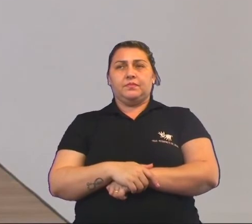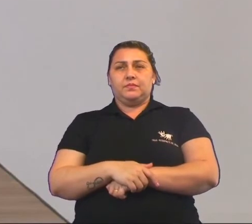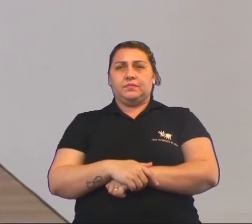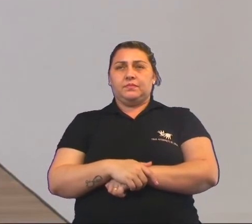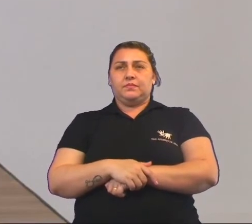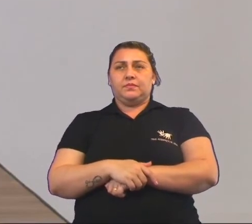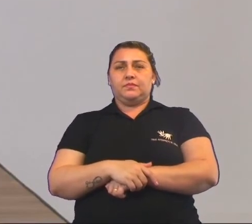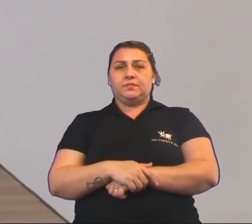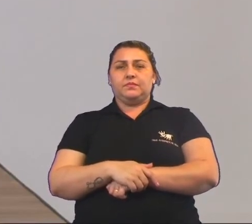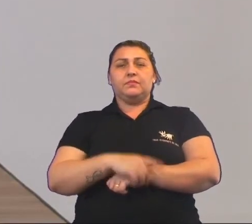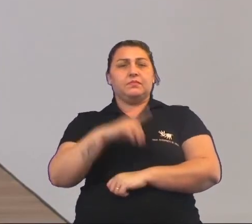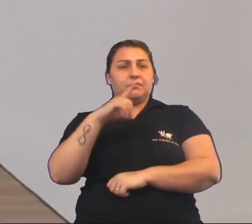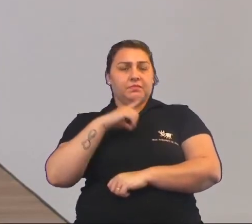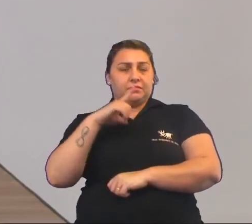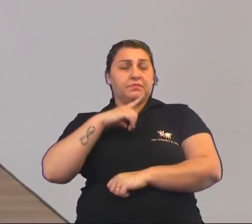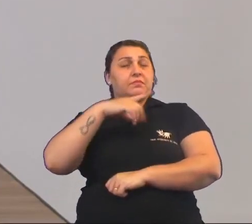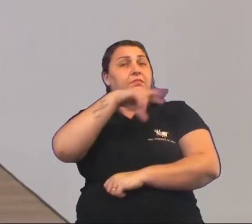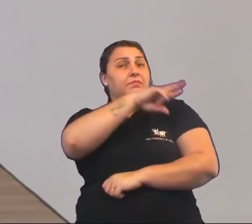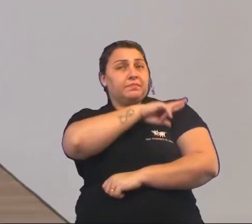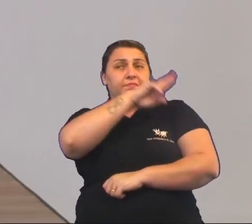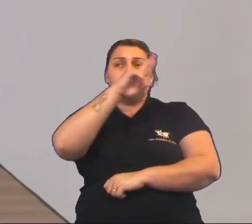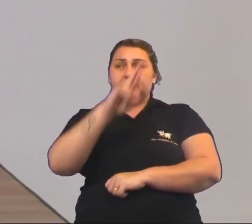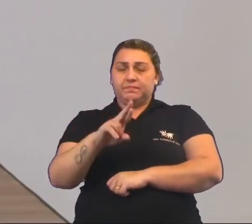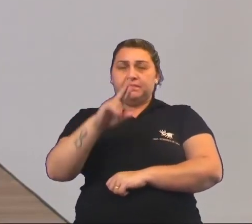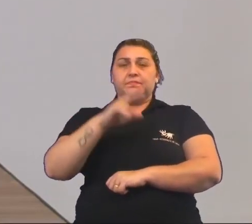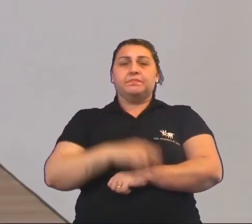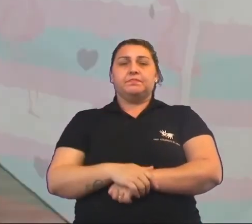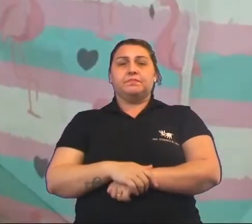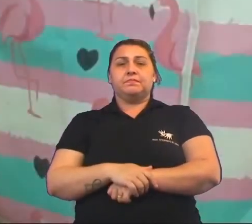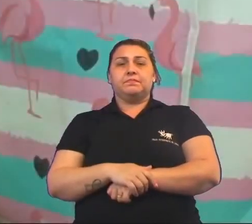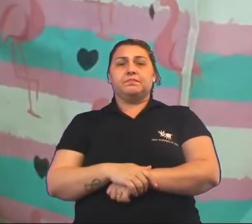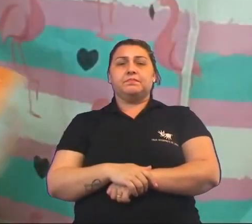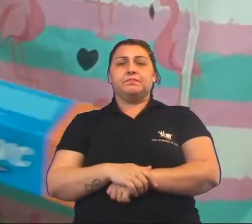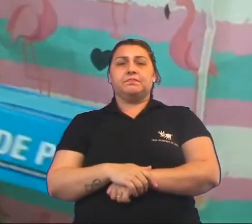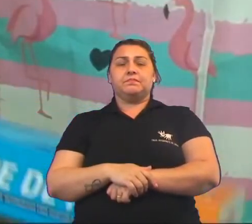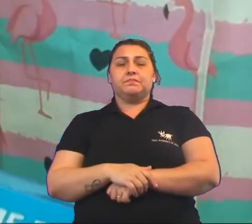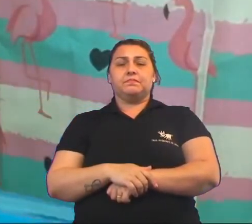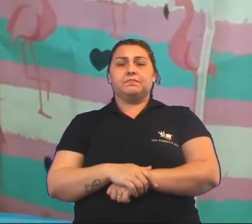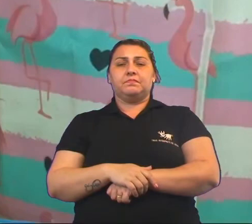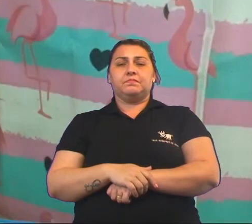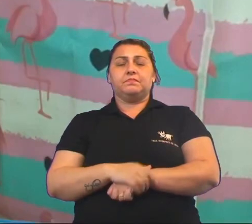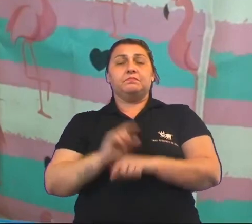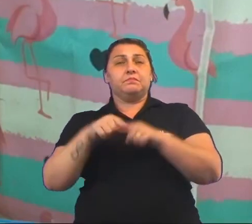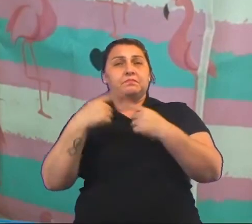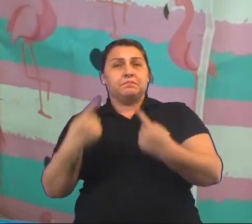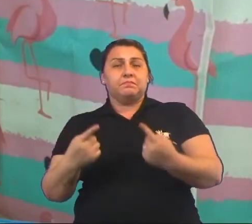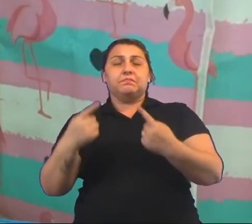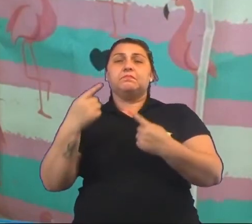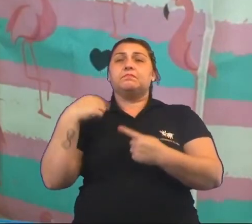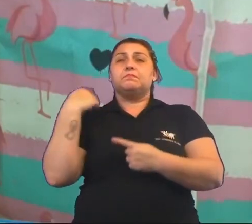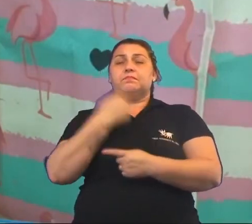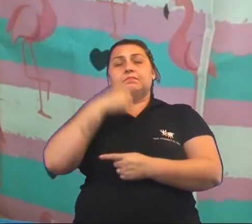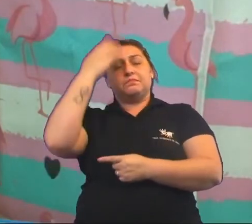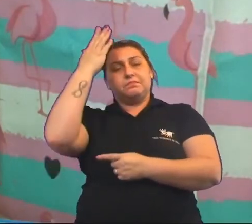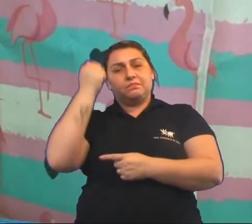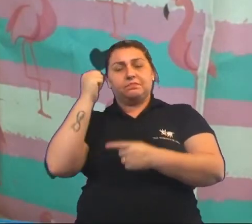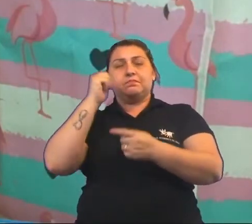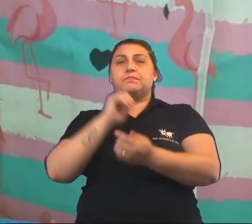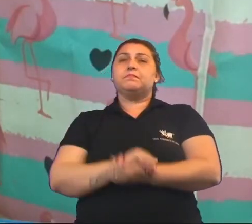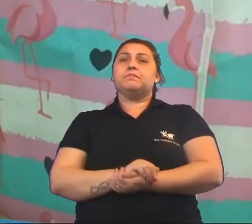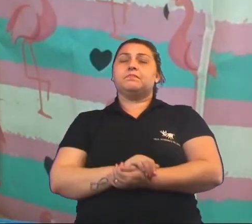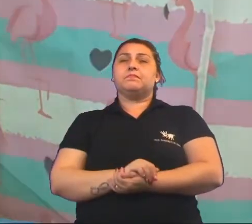mesmo? Aqui nós temos a representação do bloco retangular. Porém, nós sabemos que os